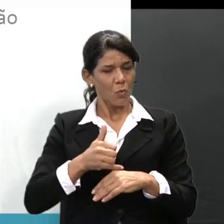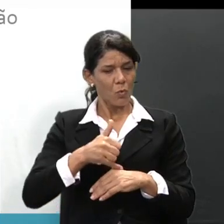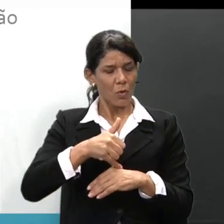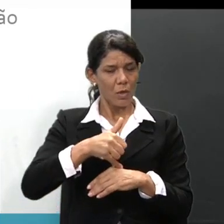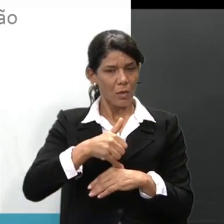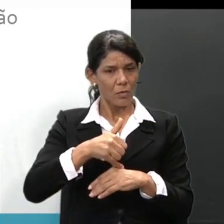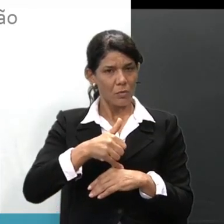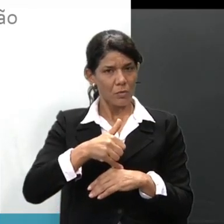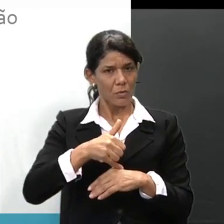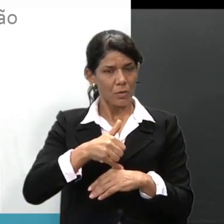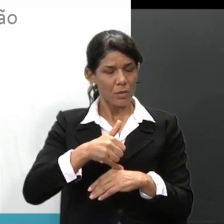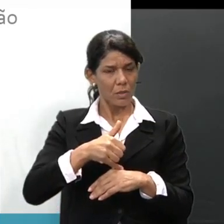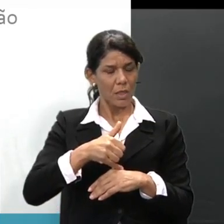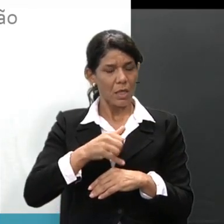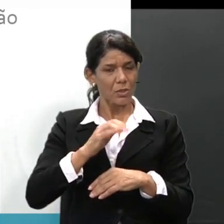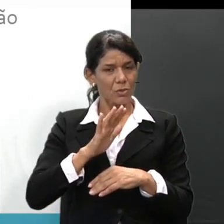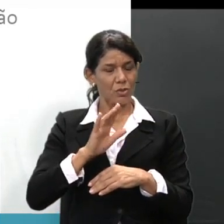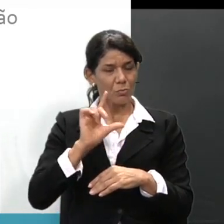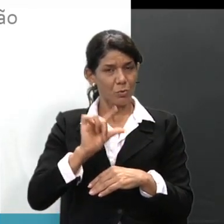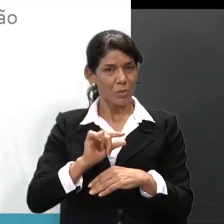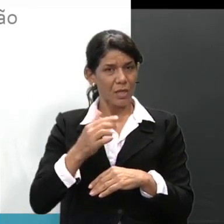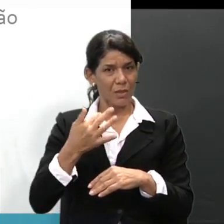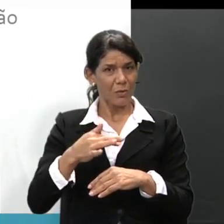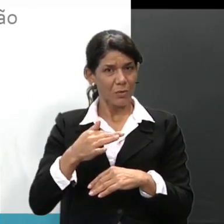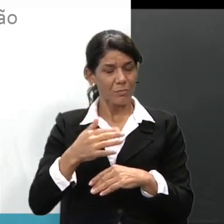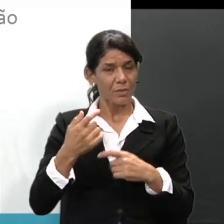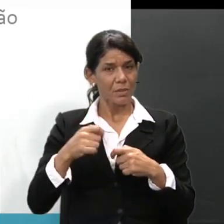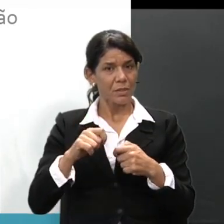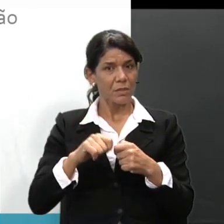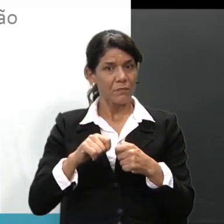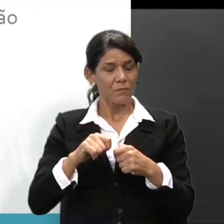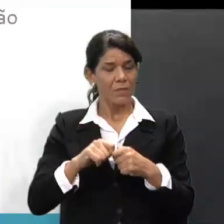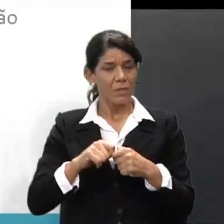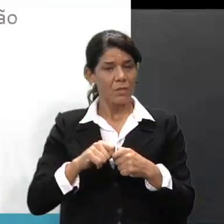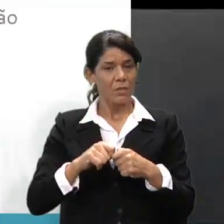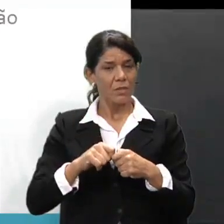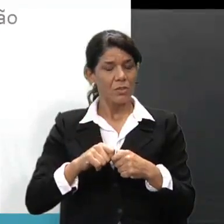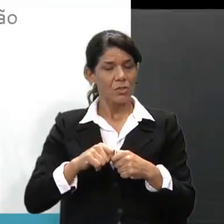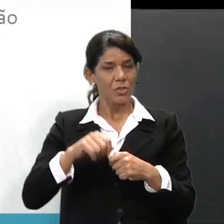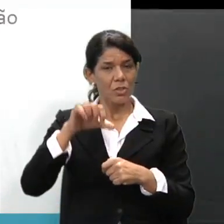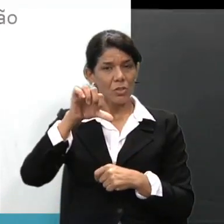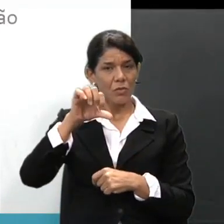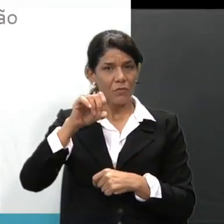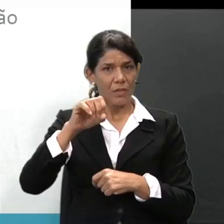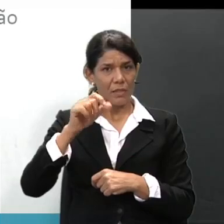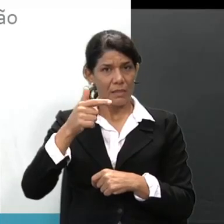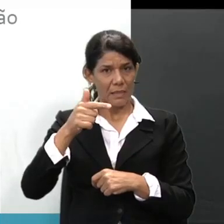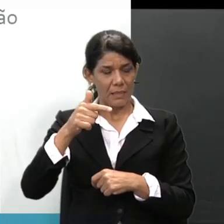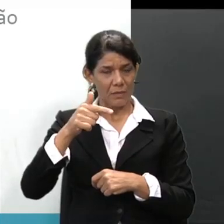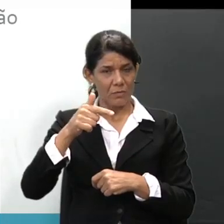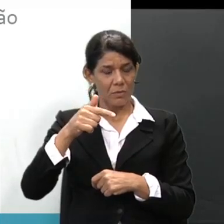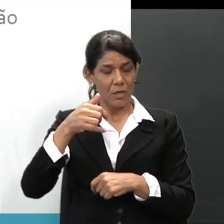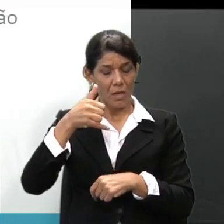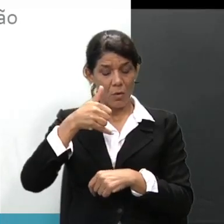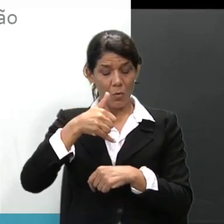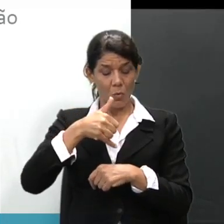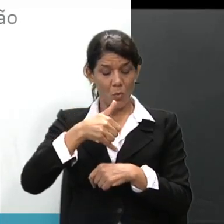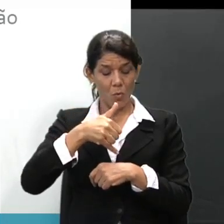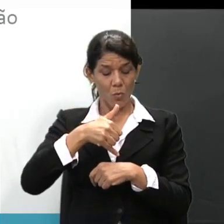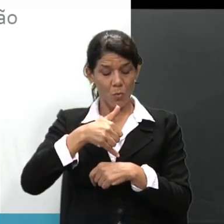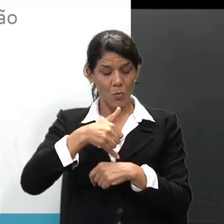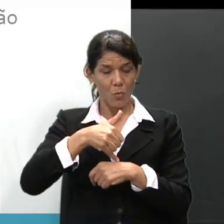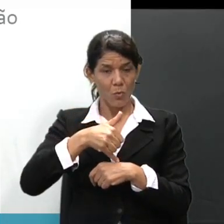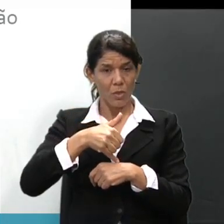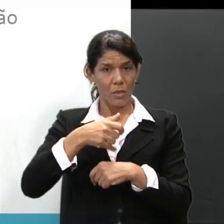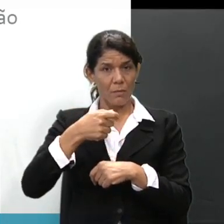aplicação contribui para a dor e, portanto, deve ser realizado no ângulo de 90 graus. Então, a agulha e a